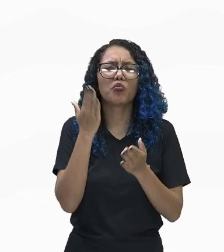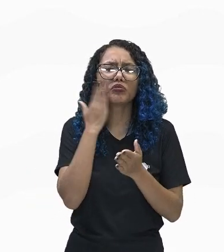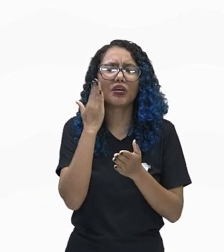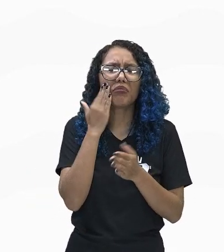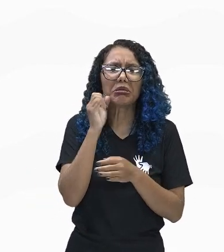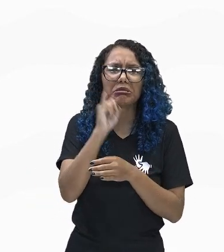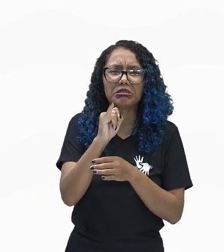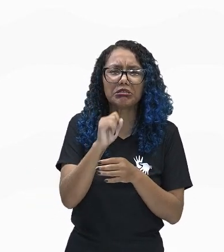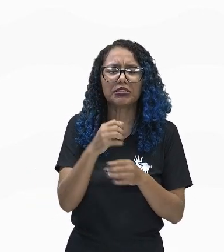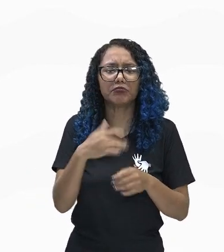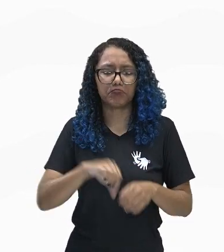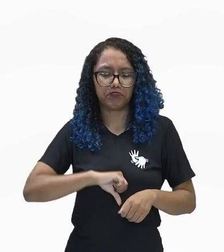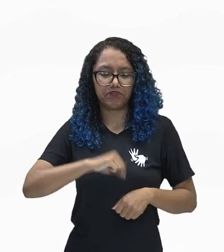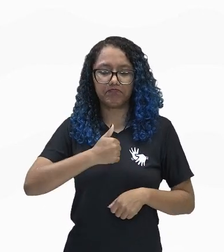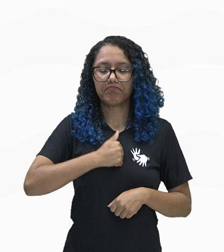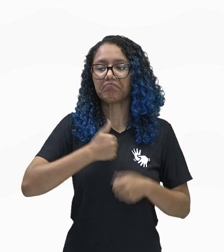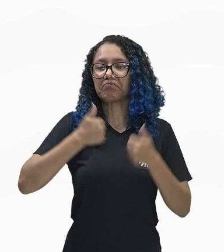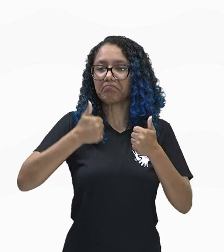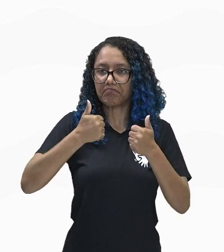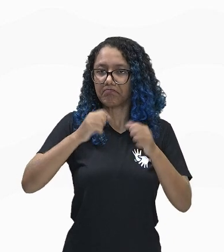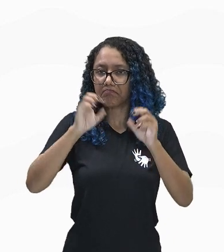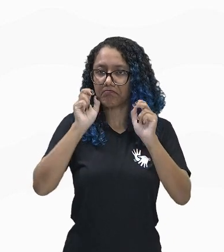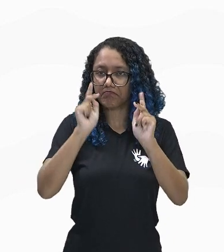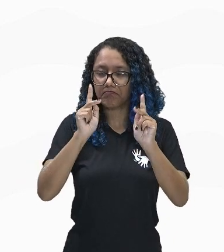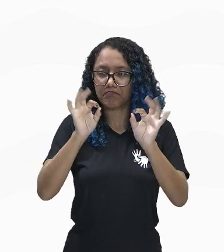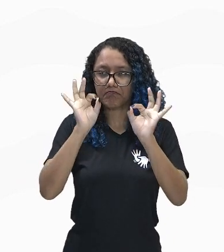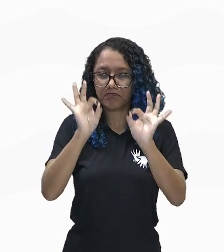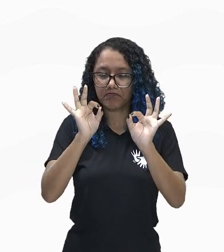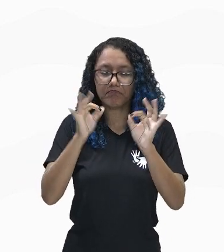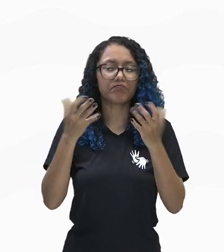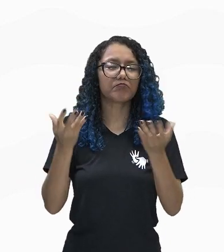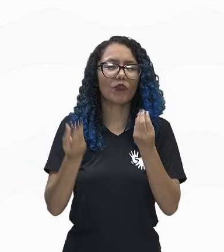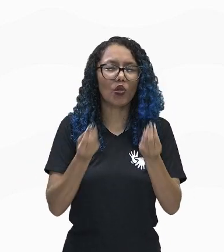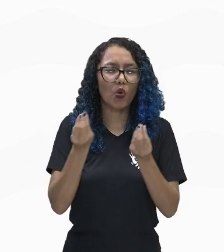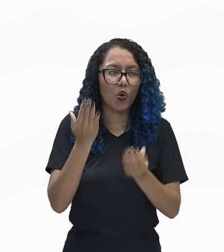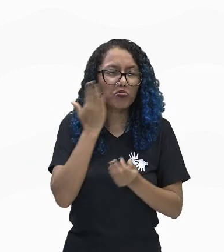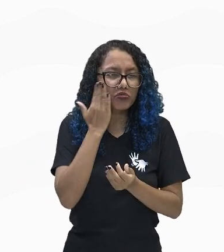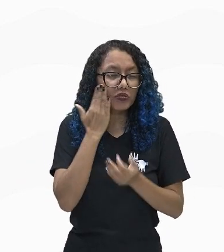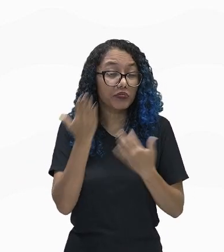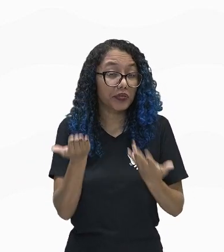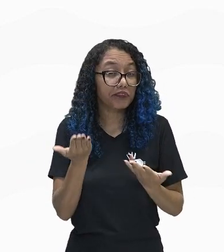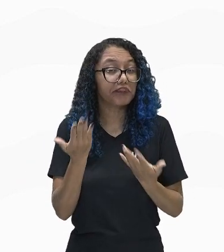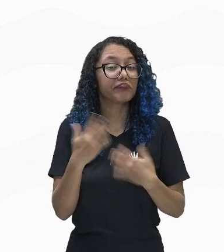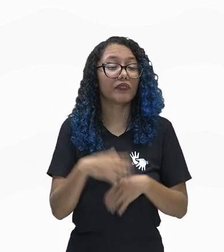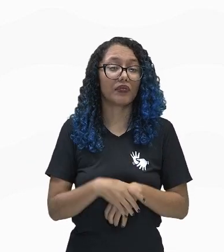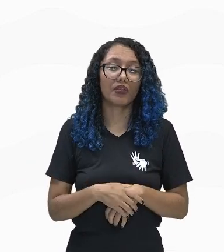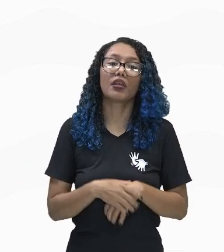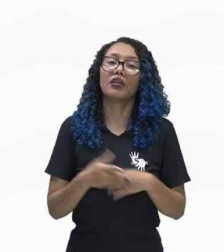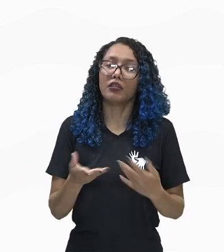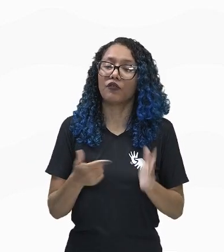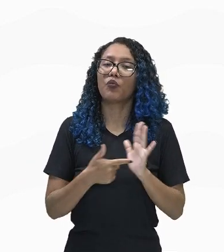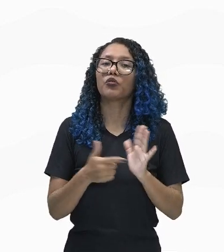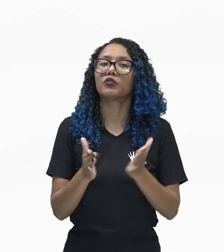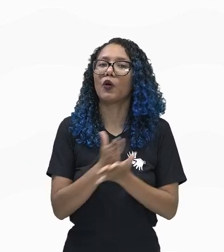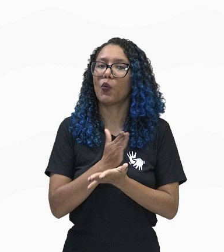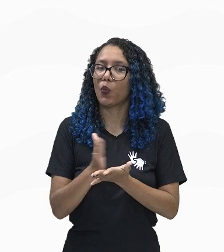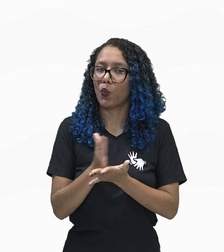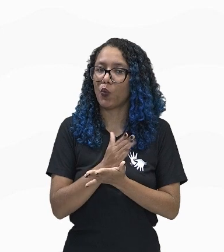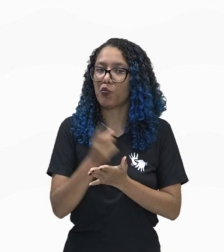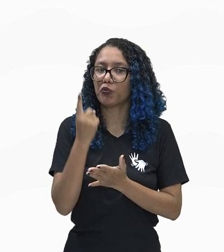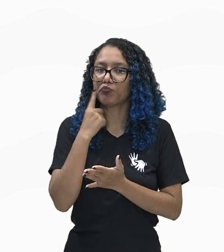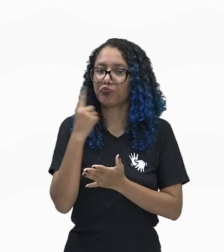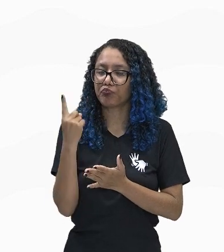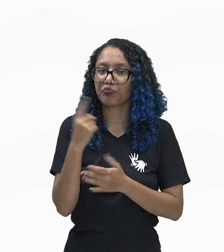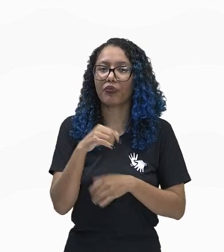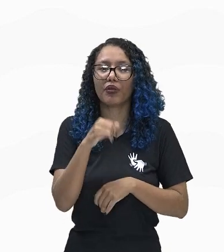ok? Né? Como que eu sei que está bacana? Então, aqui nós temos alguns sinais.